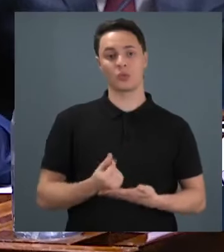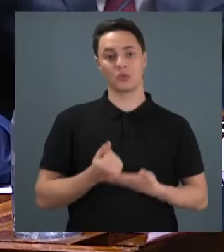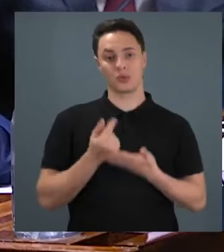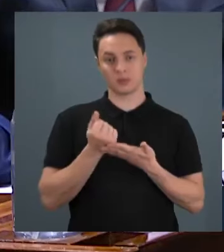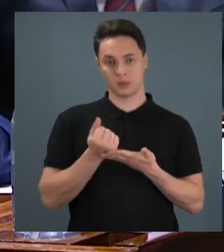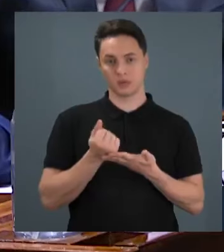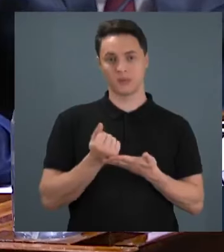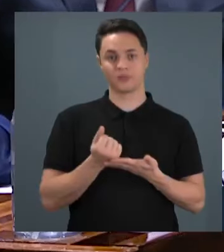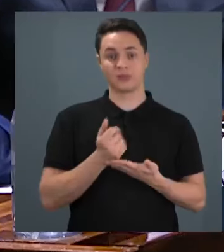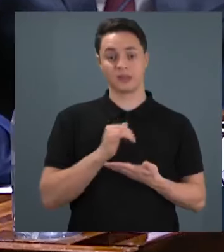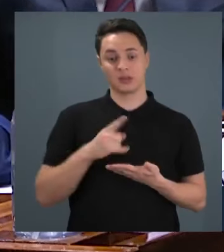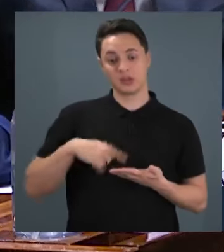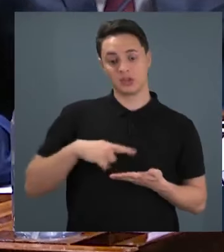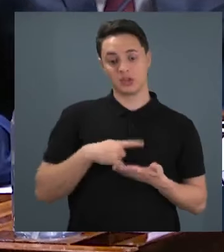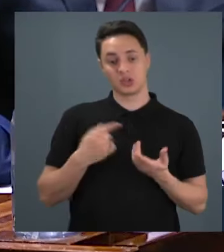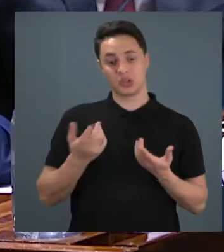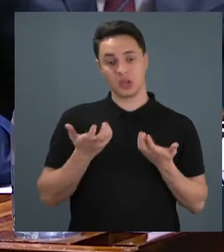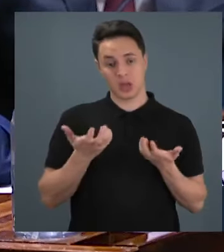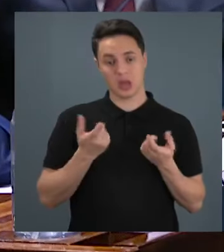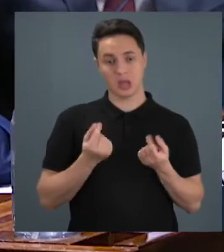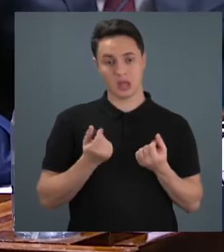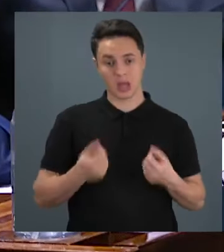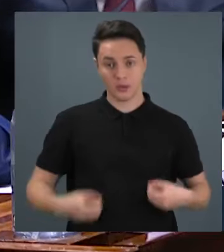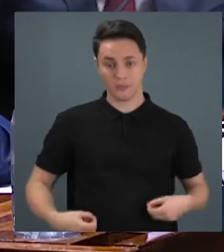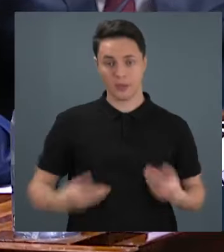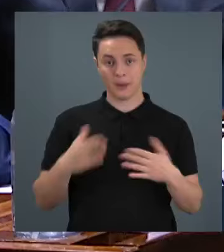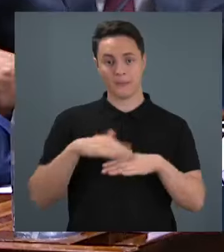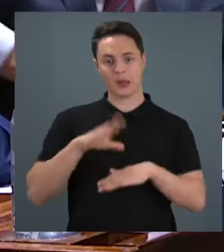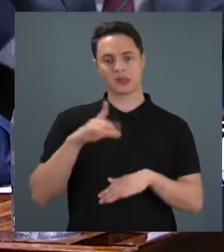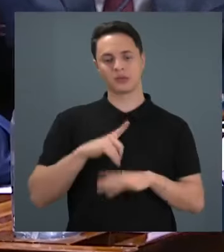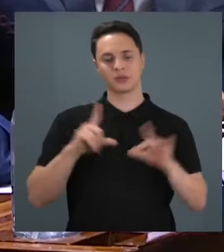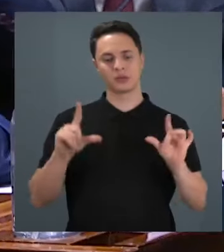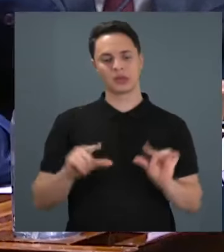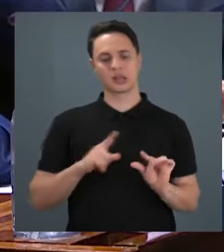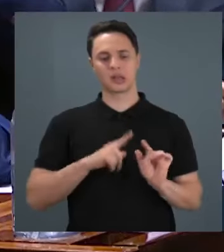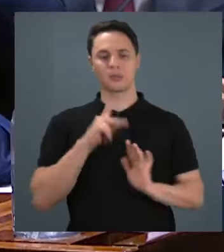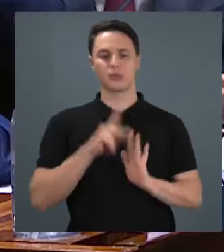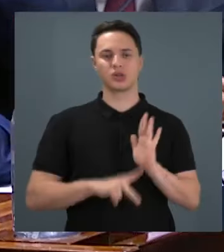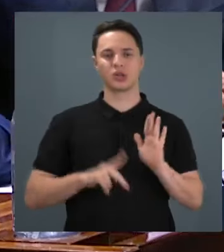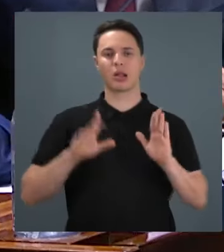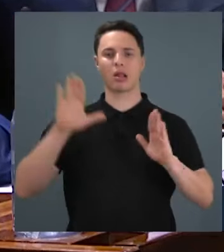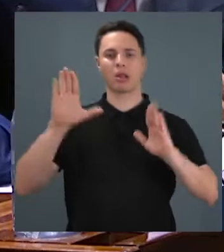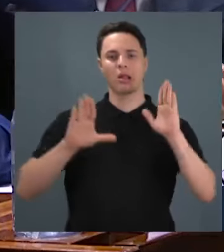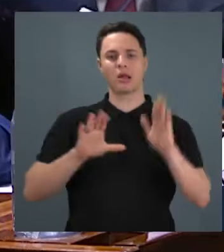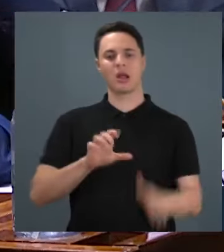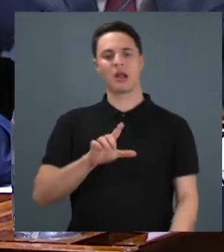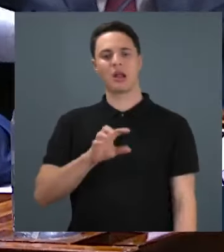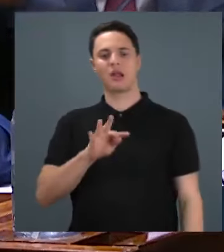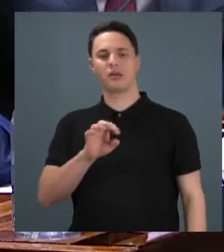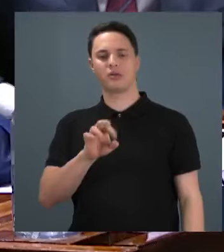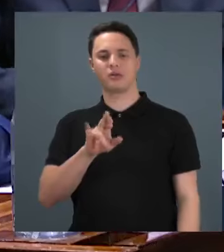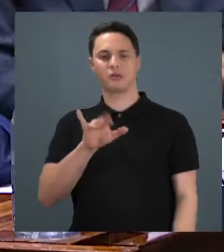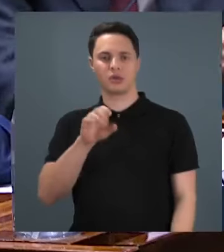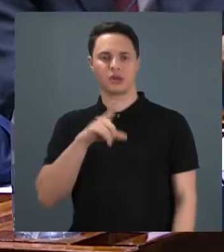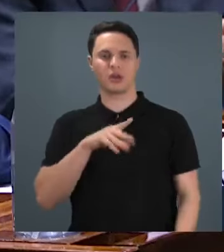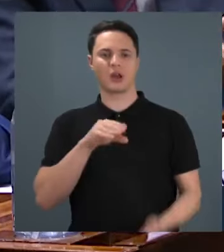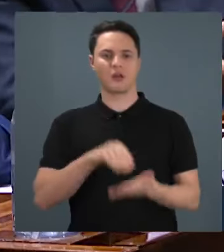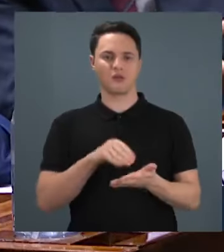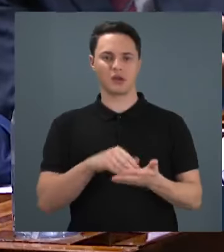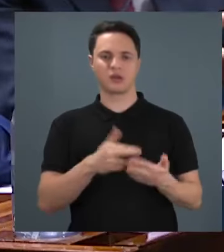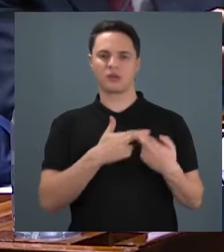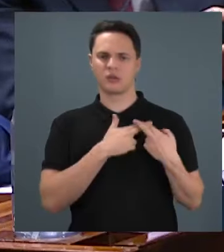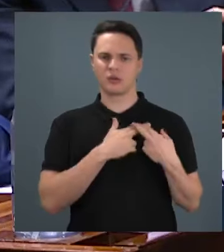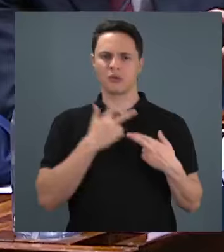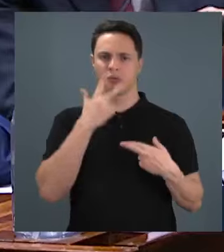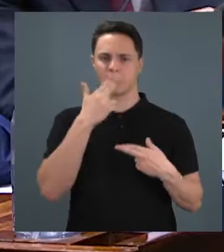Se queremos gastar mais com a defesa, precisamos gastar menos com projetos eleitoreiros, irresponsáveis, populistas,